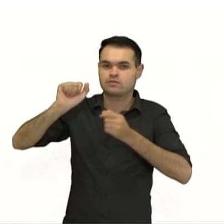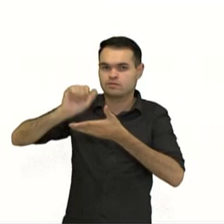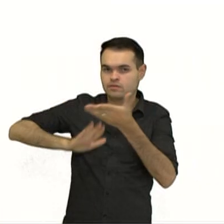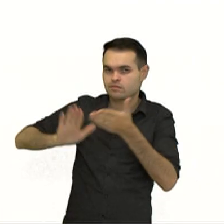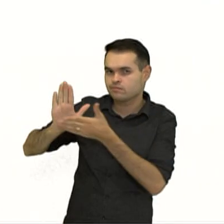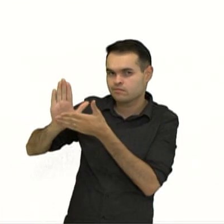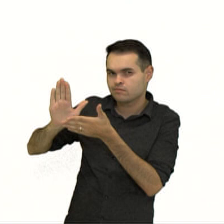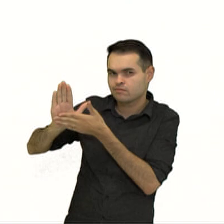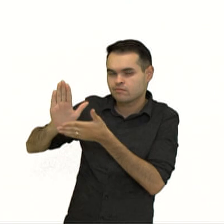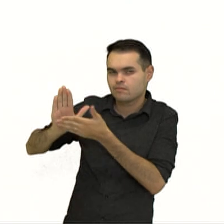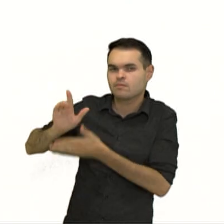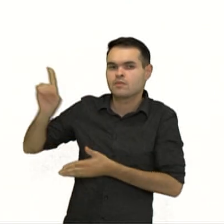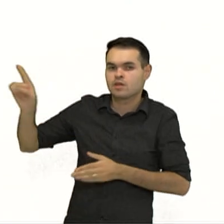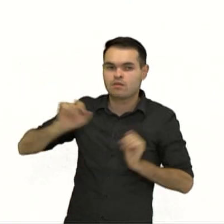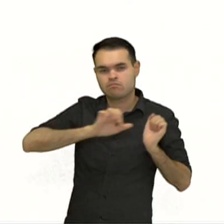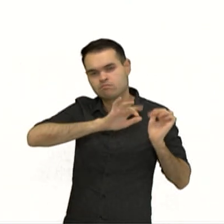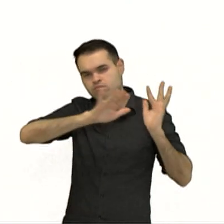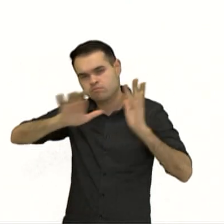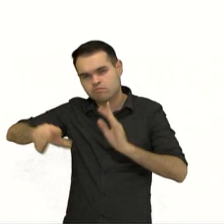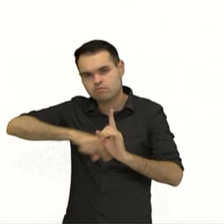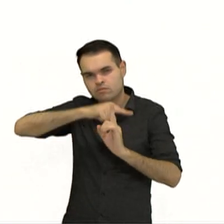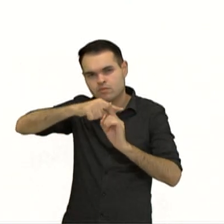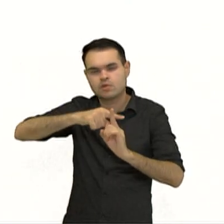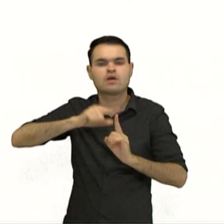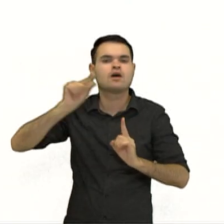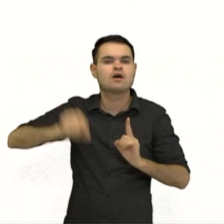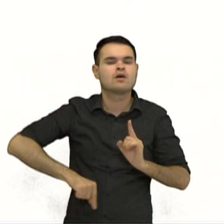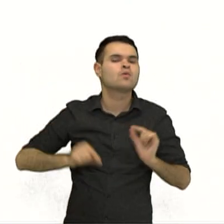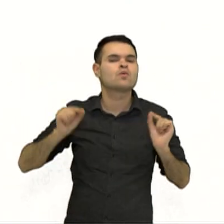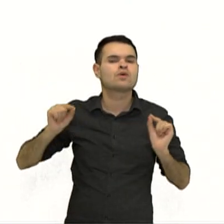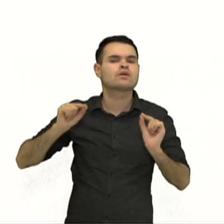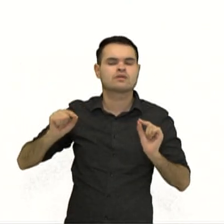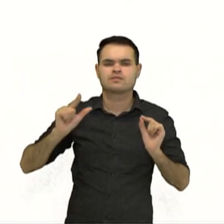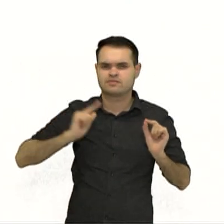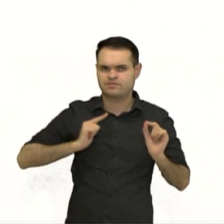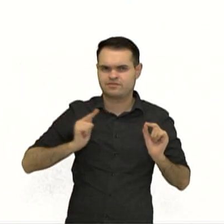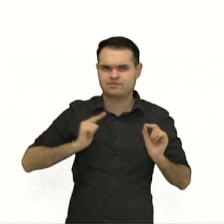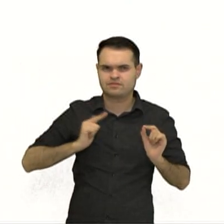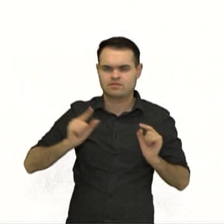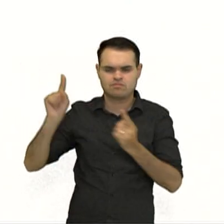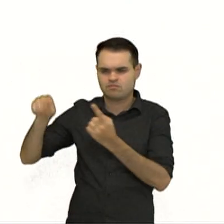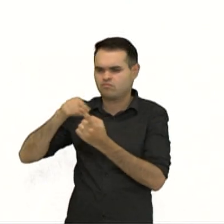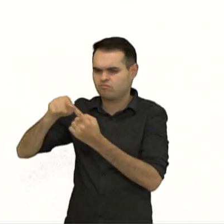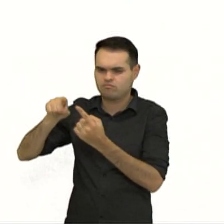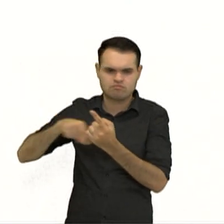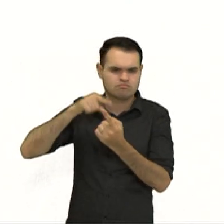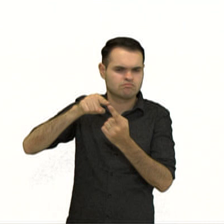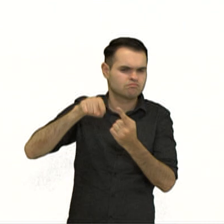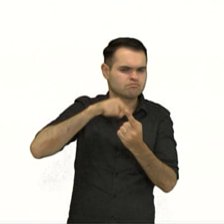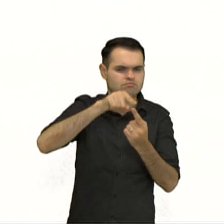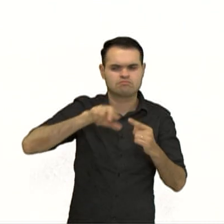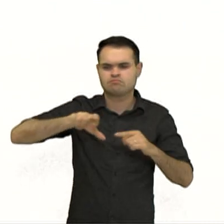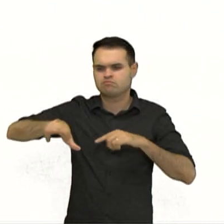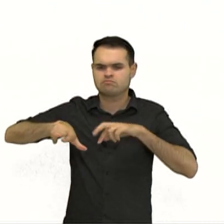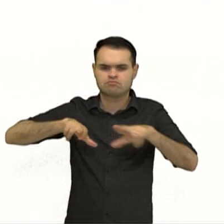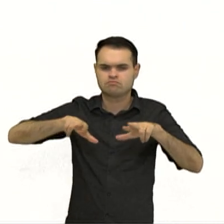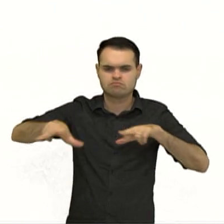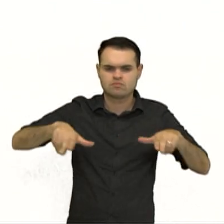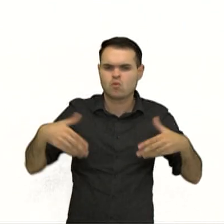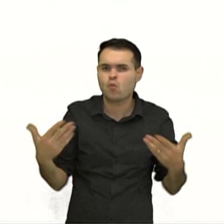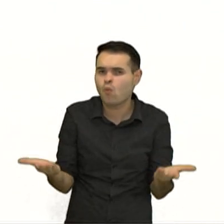está pedindo. As cruzadas, elas eram realizadas com diferentes objetivos, né? Quais eram